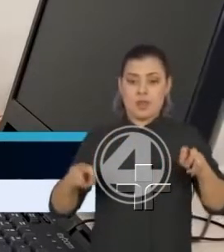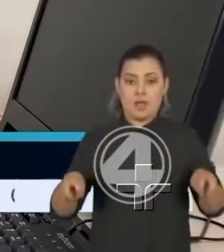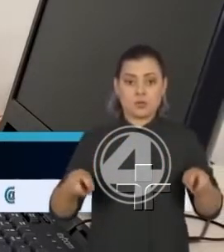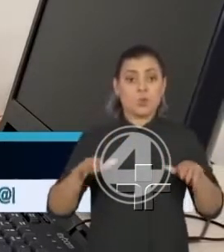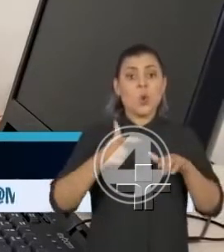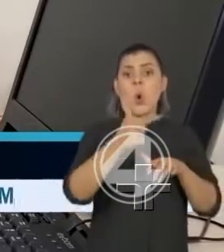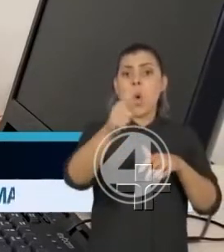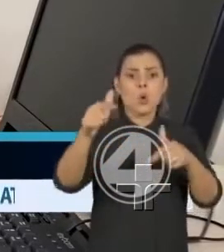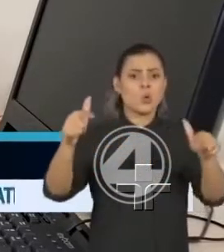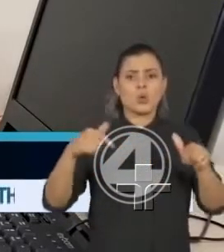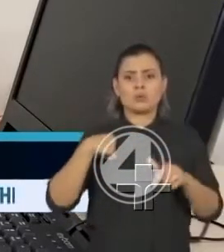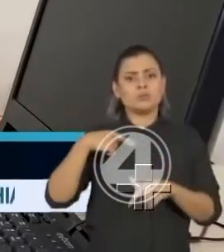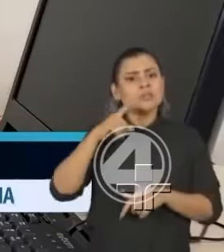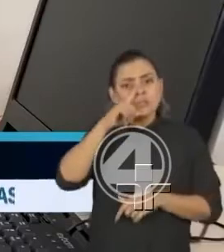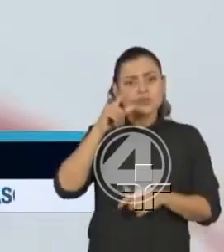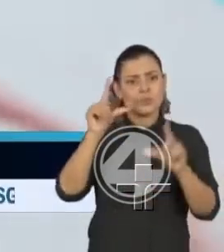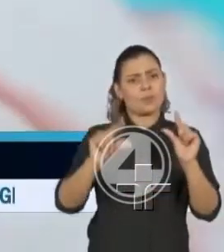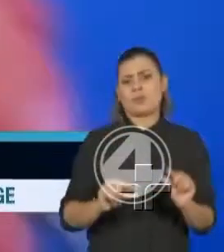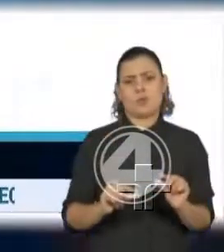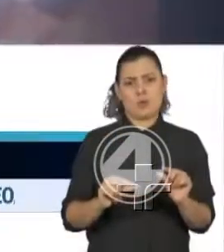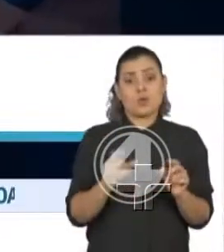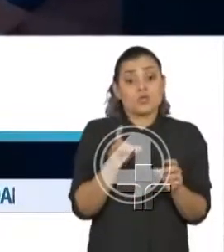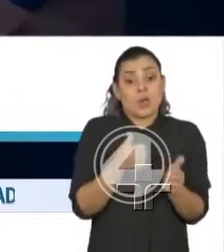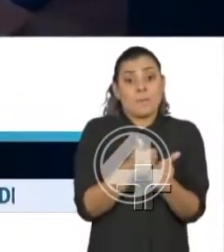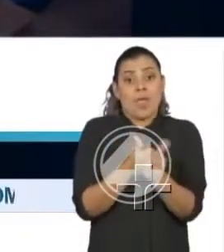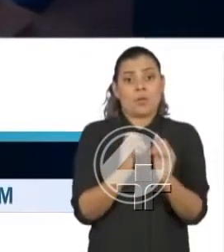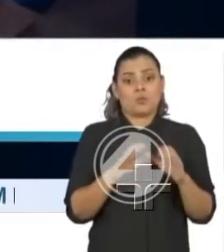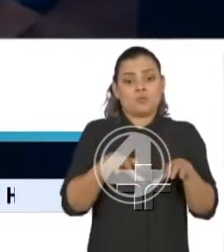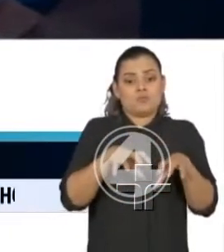resto do avião o risco é muito menor